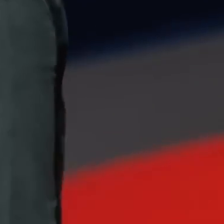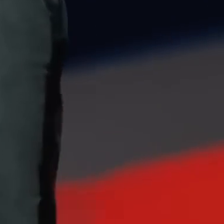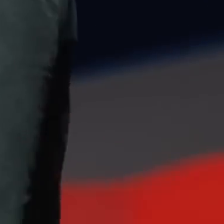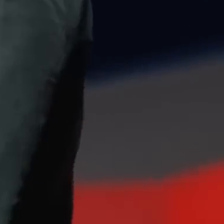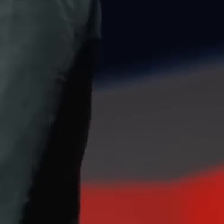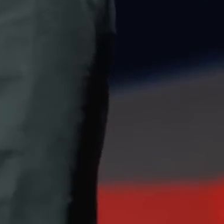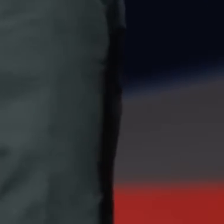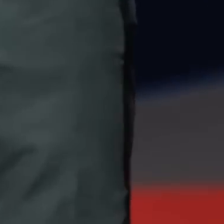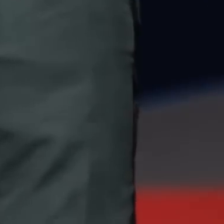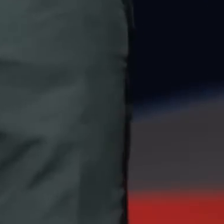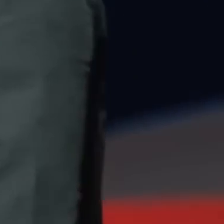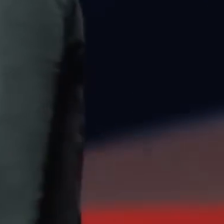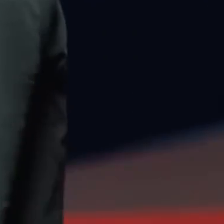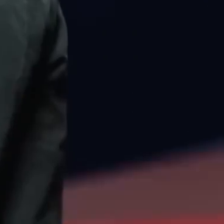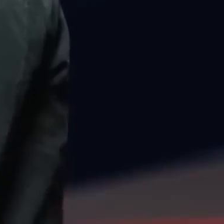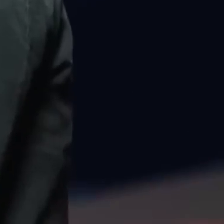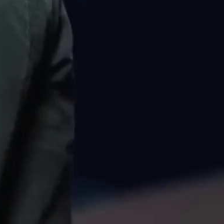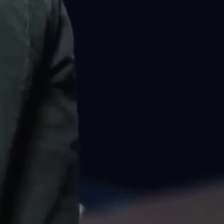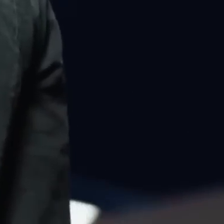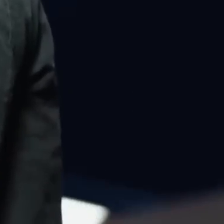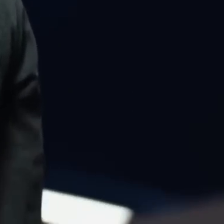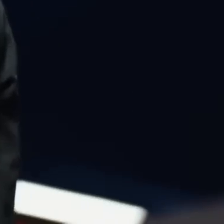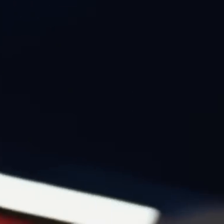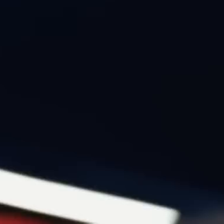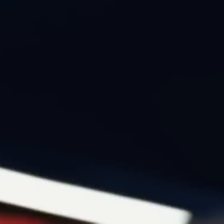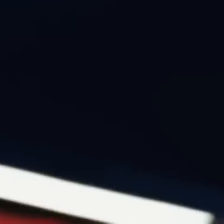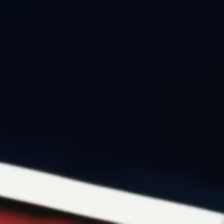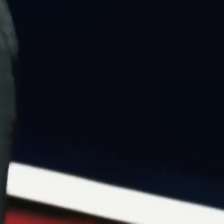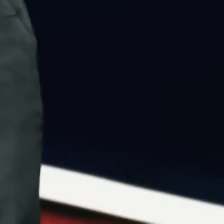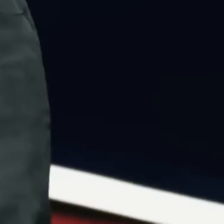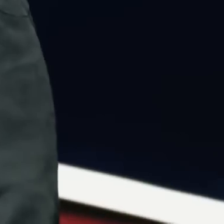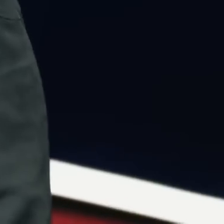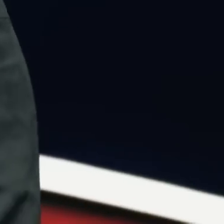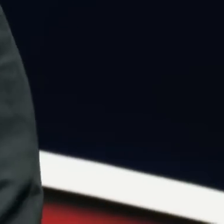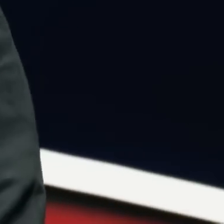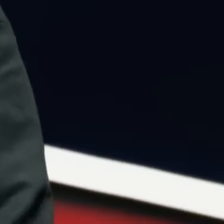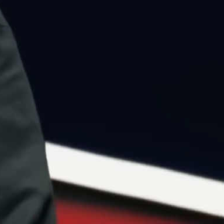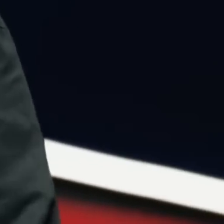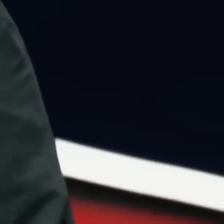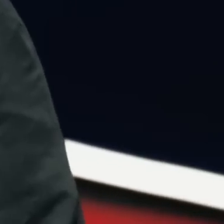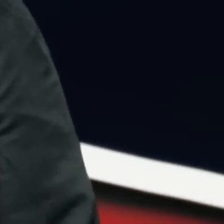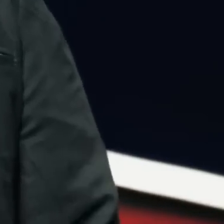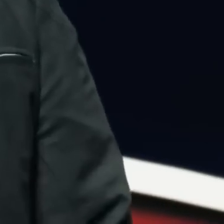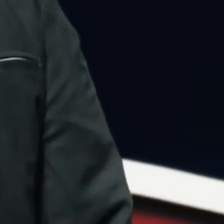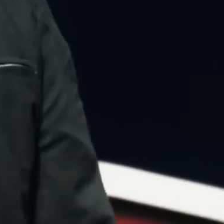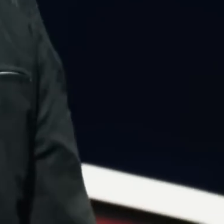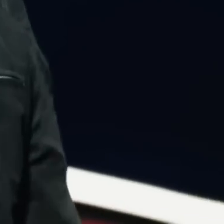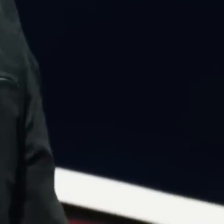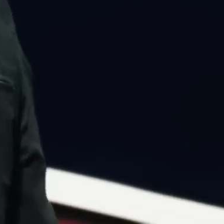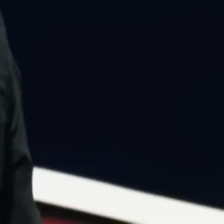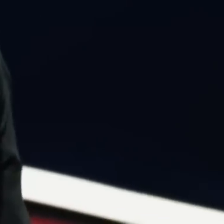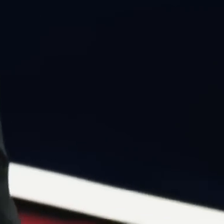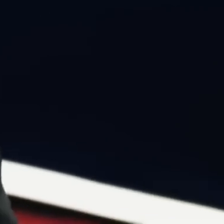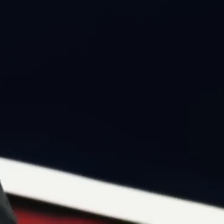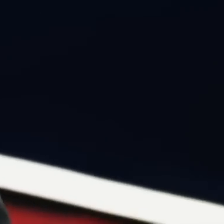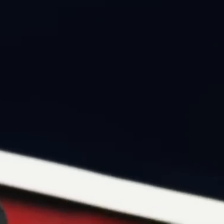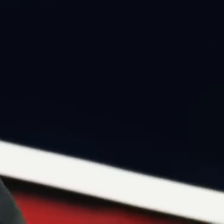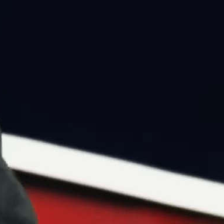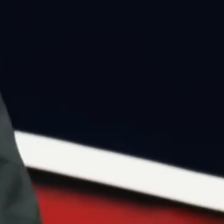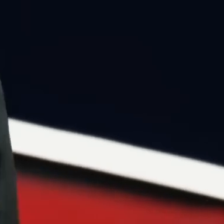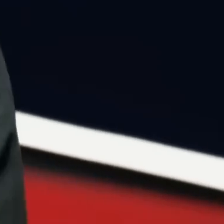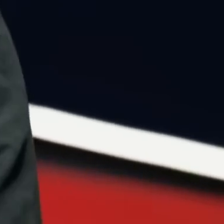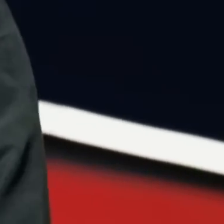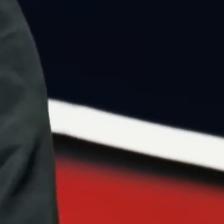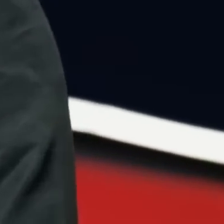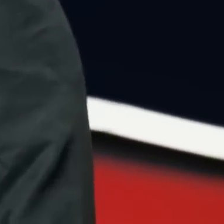Tu és maravilhoso, Senhor. Ó Espírito Santo, venha sobre este lugar, Espírito Santo. Venha